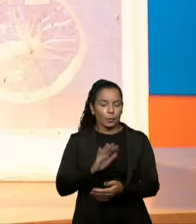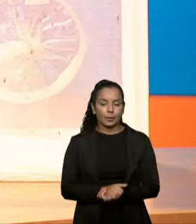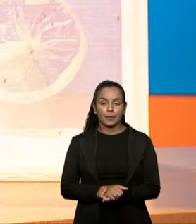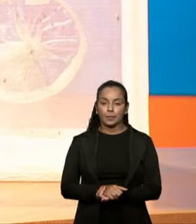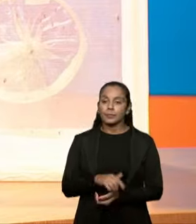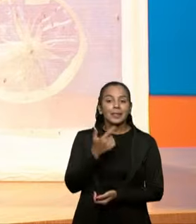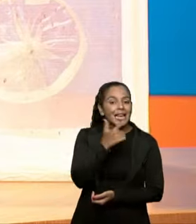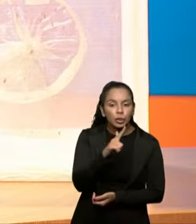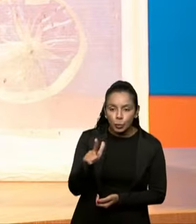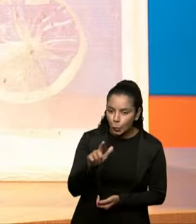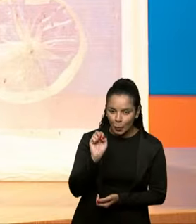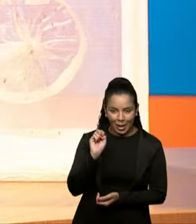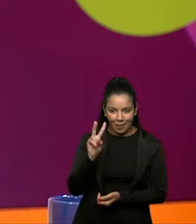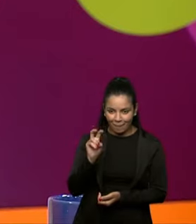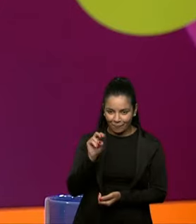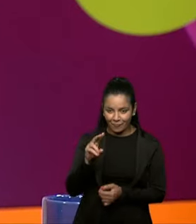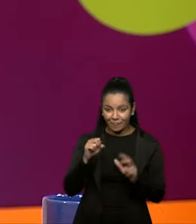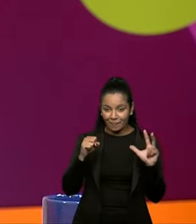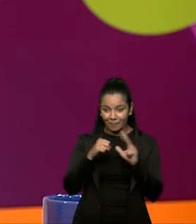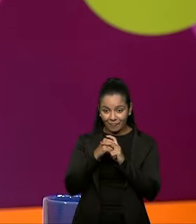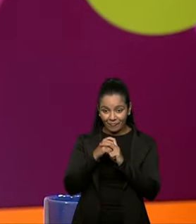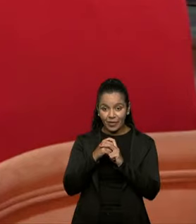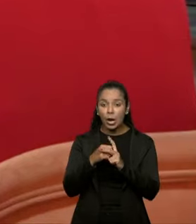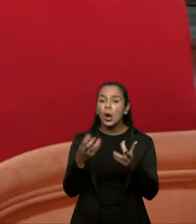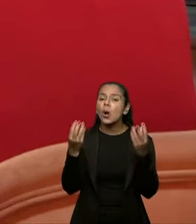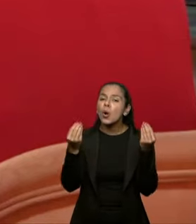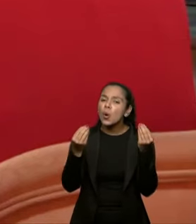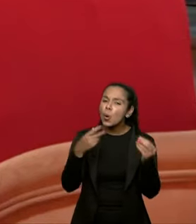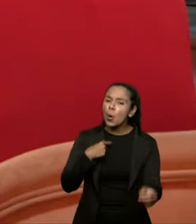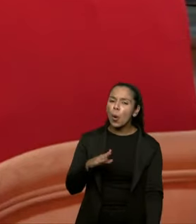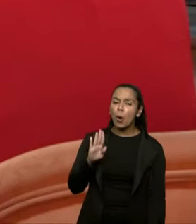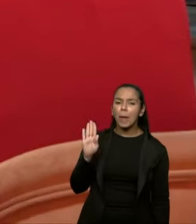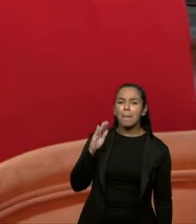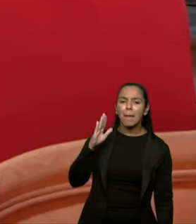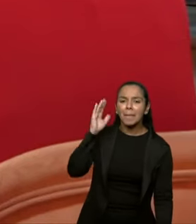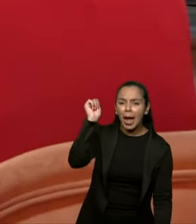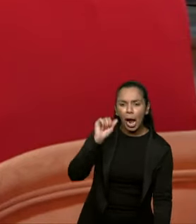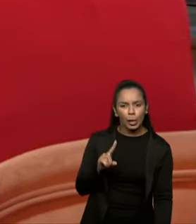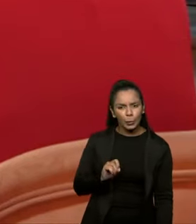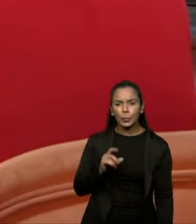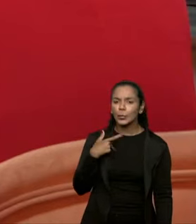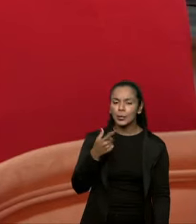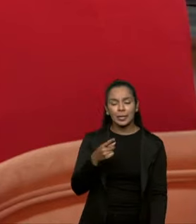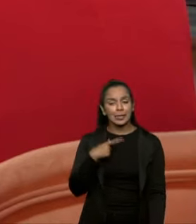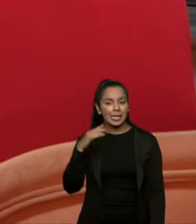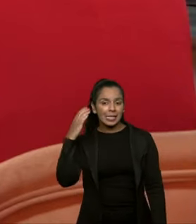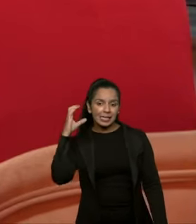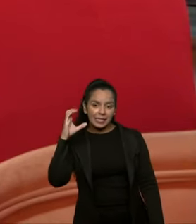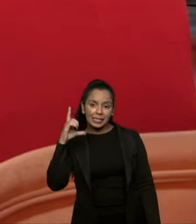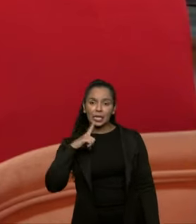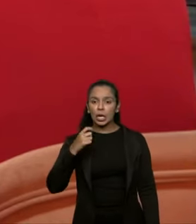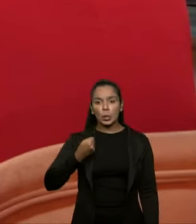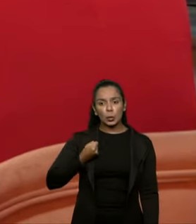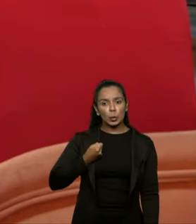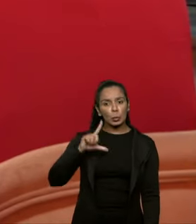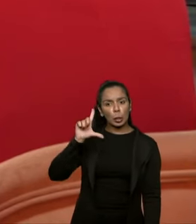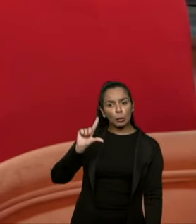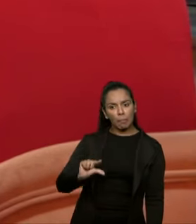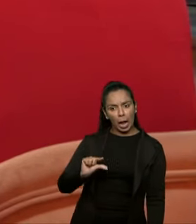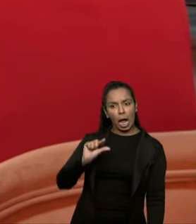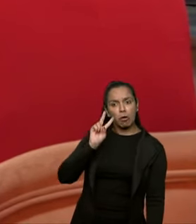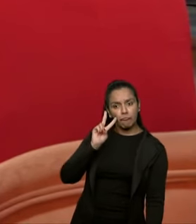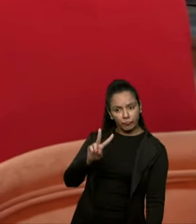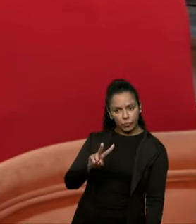estão infectados. Eles não estão... Ah, esse babado, quem tese que eu fui saber que... Niterói tem um número muito baixo, vocês já viram